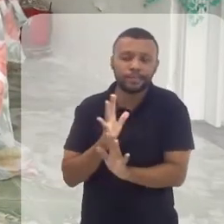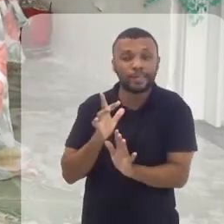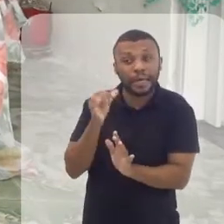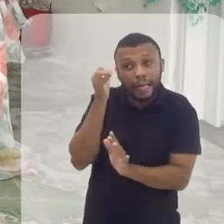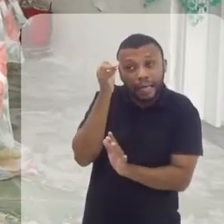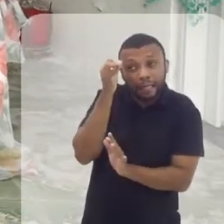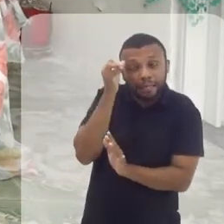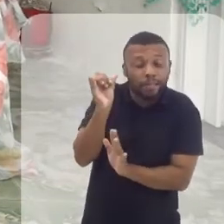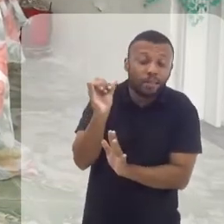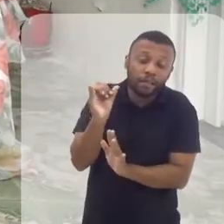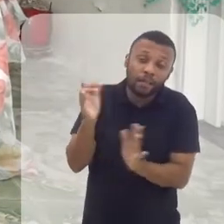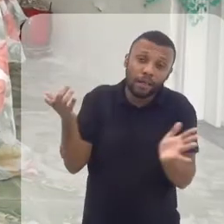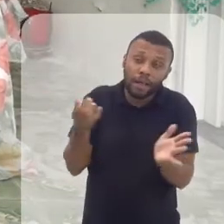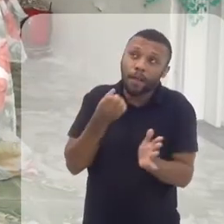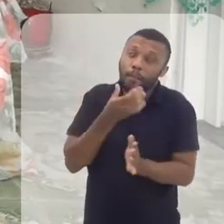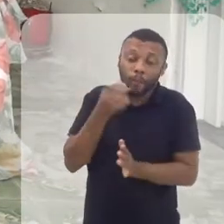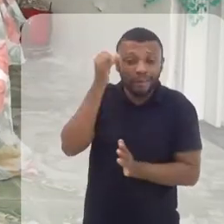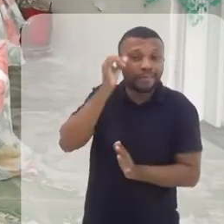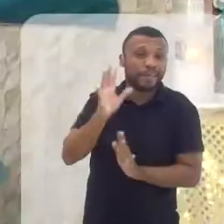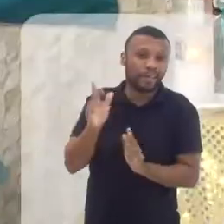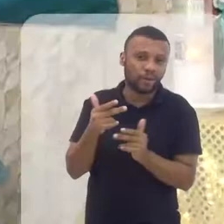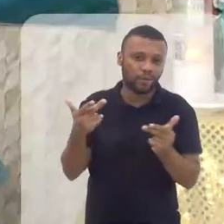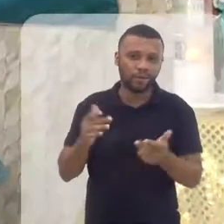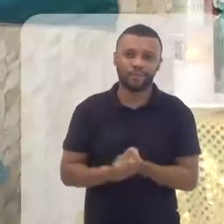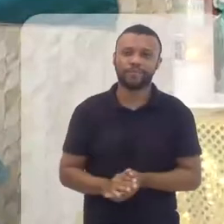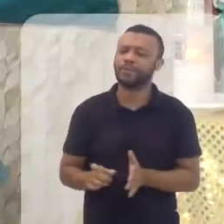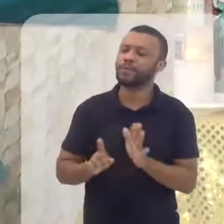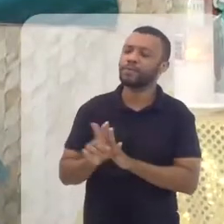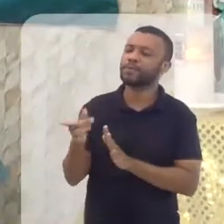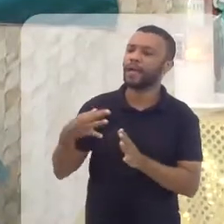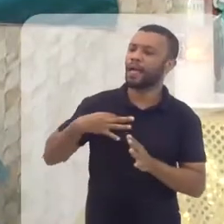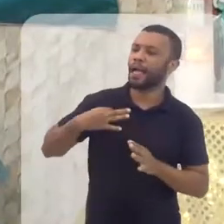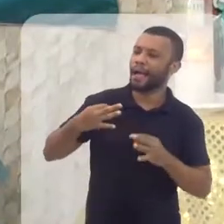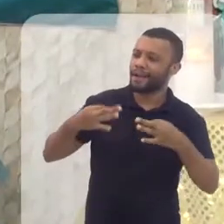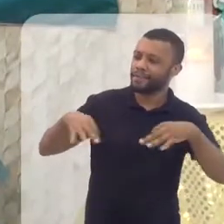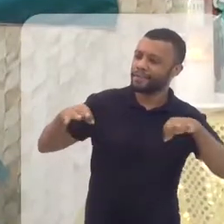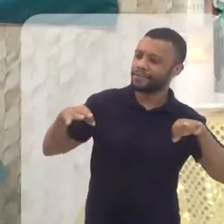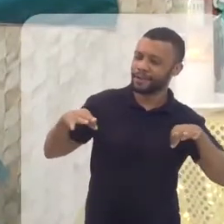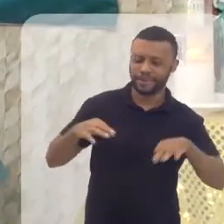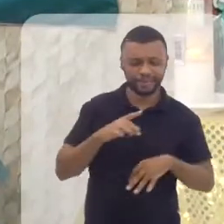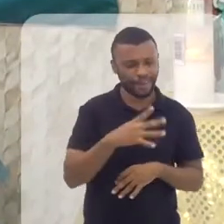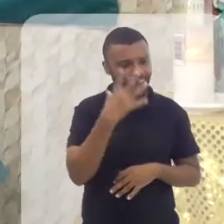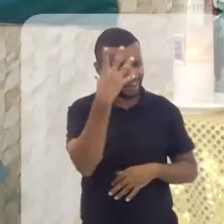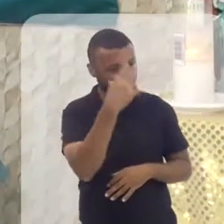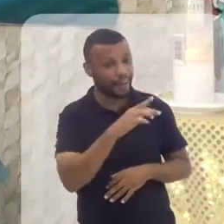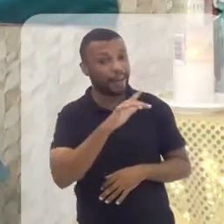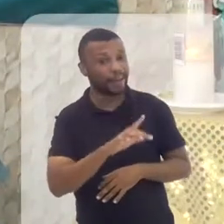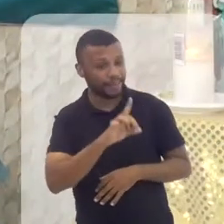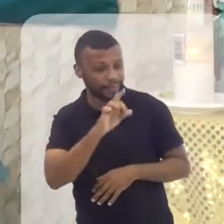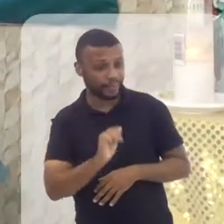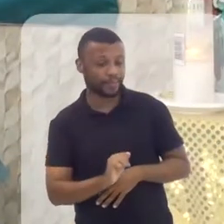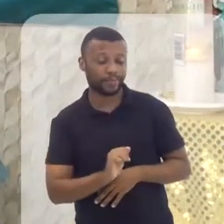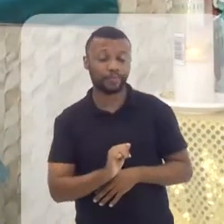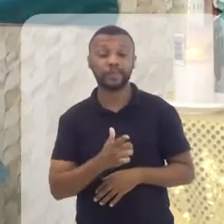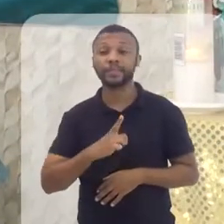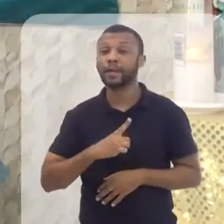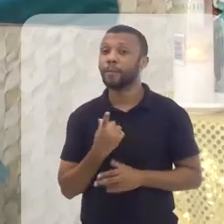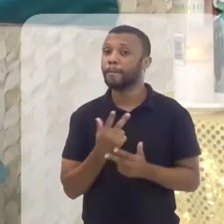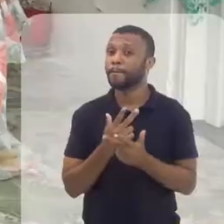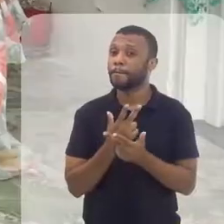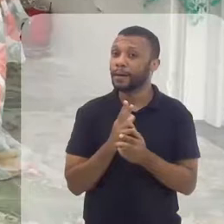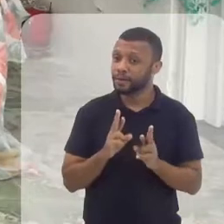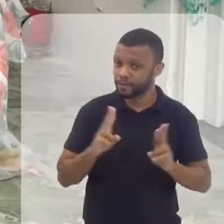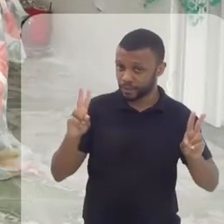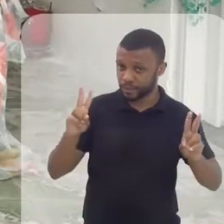vacina, porque eu acho que precaução não faz mal a ninguém. Kátia, as vestimentas? A coisa mais linda, né? Agora,